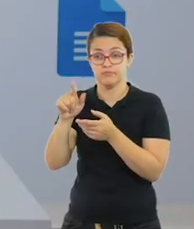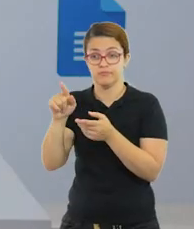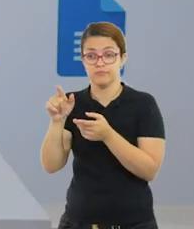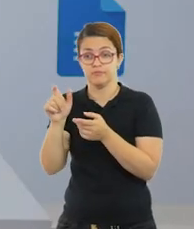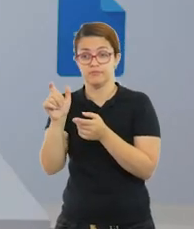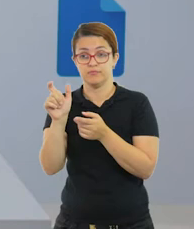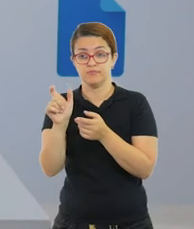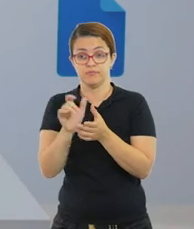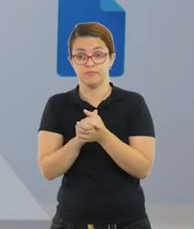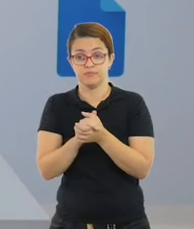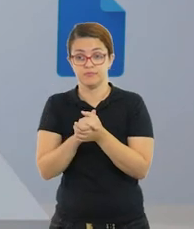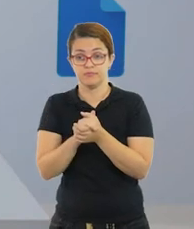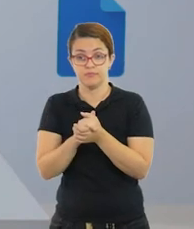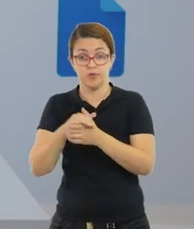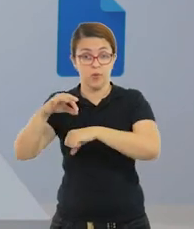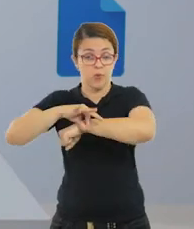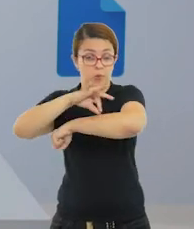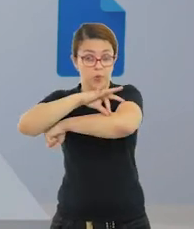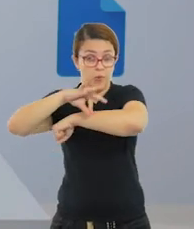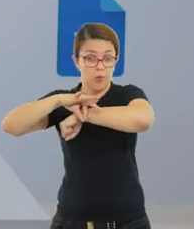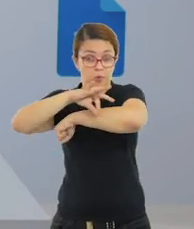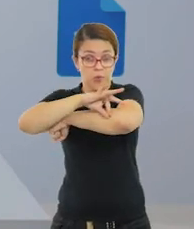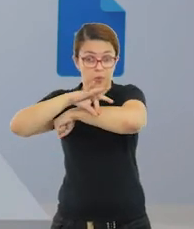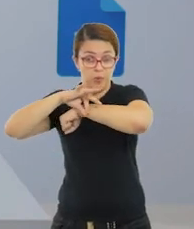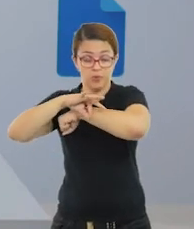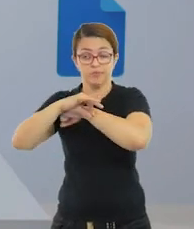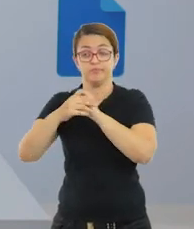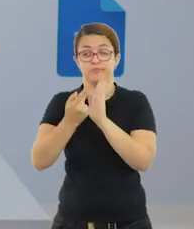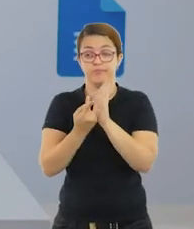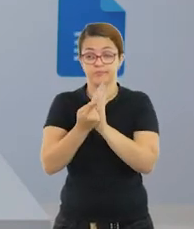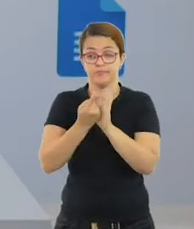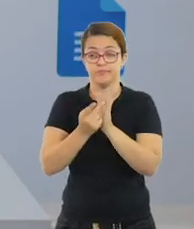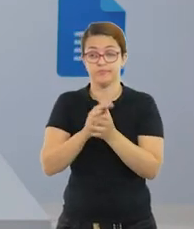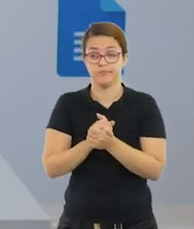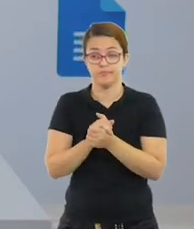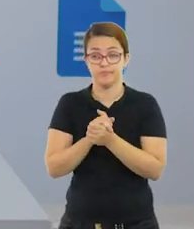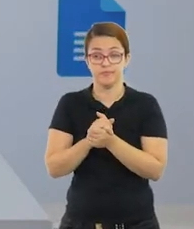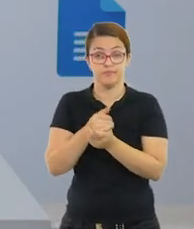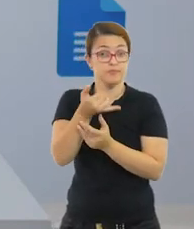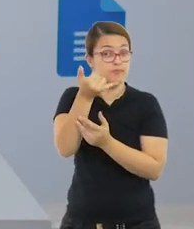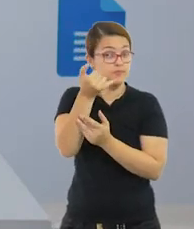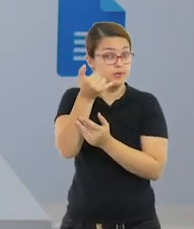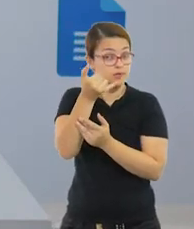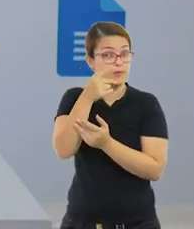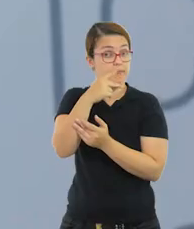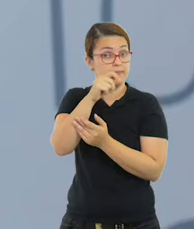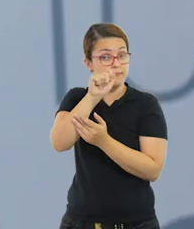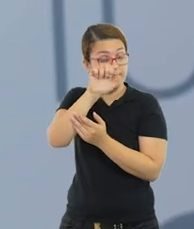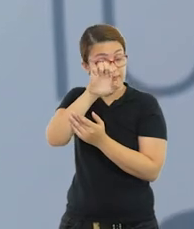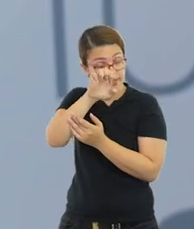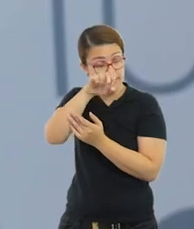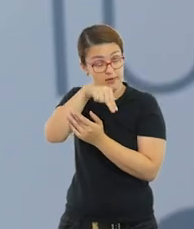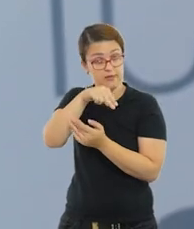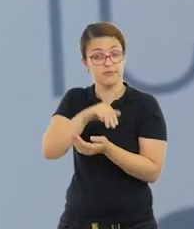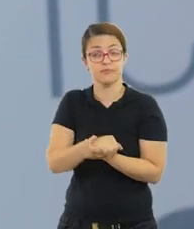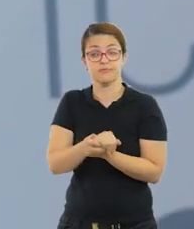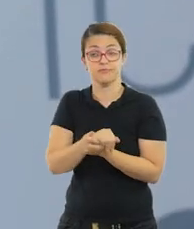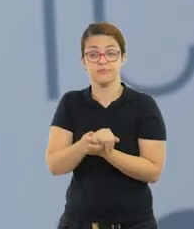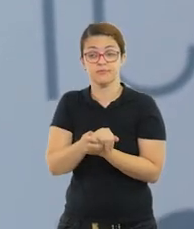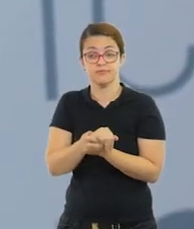figuras que eu imprimi foram uma ruler, a régua, uma pen,